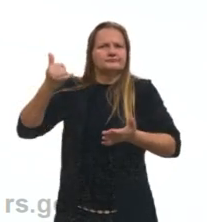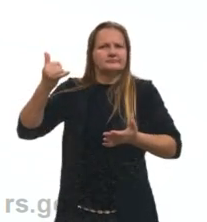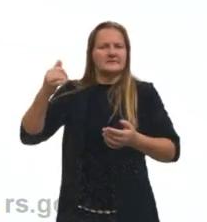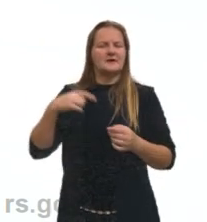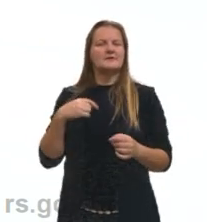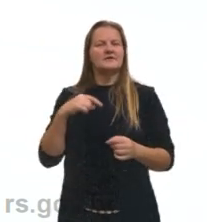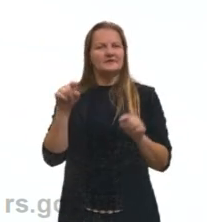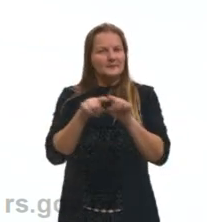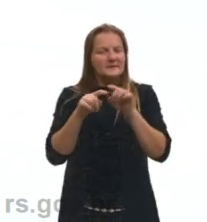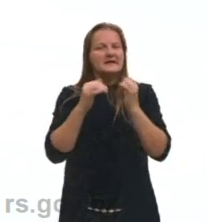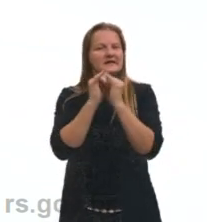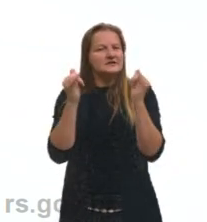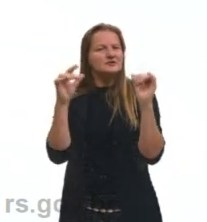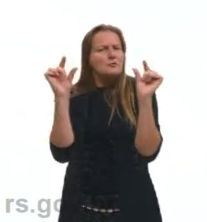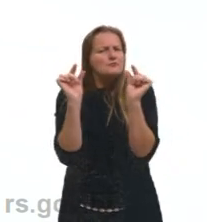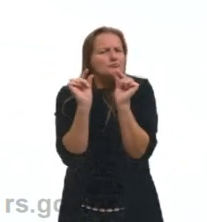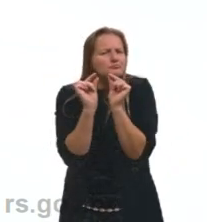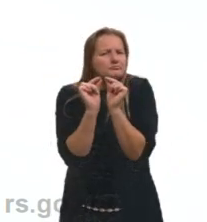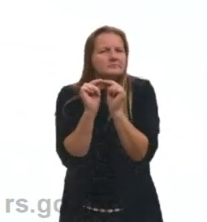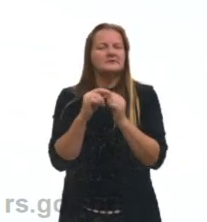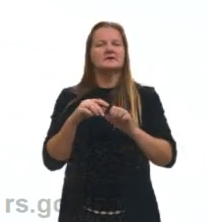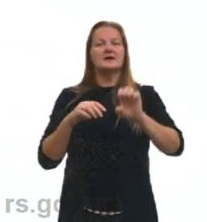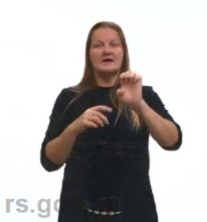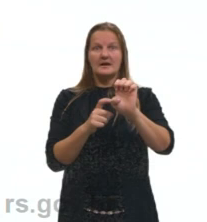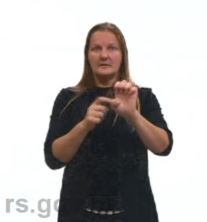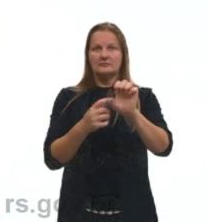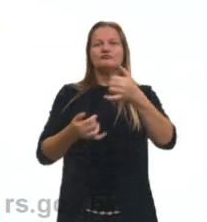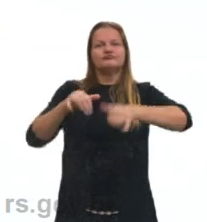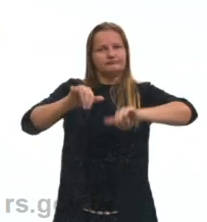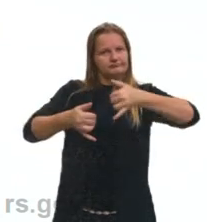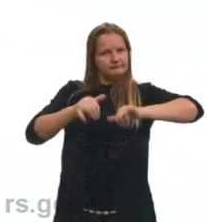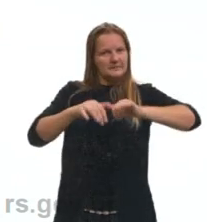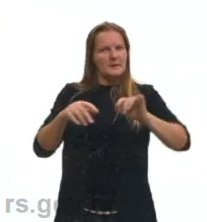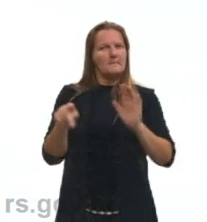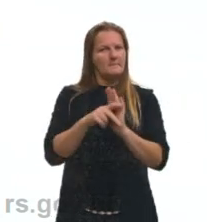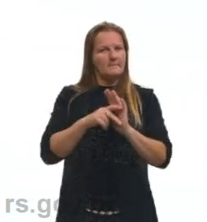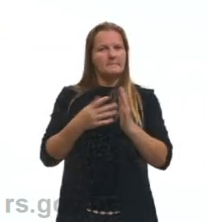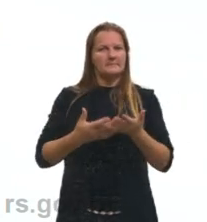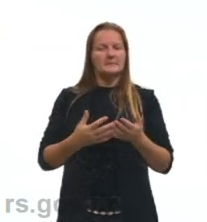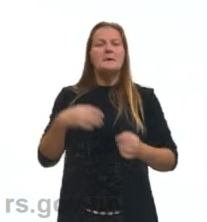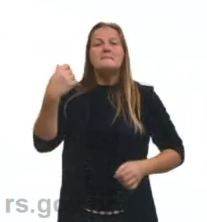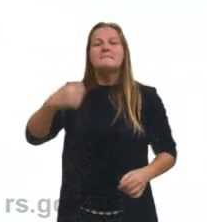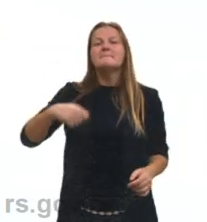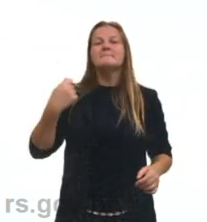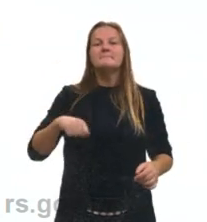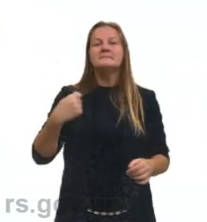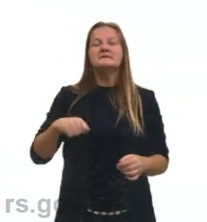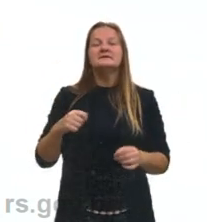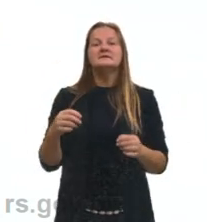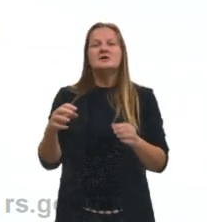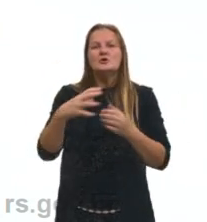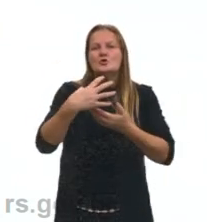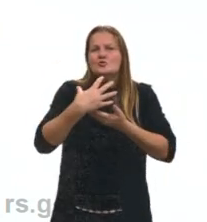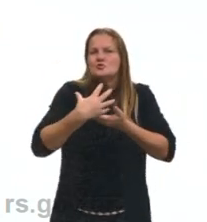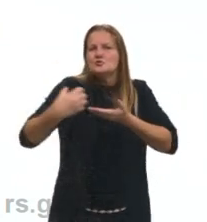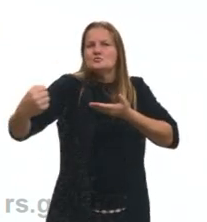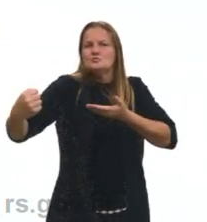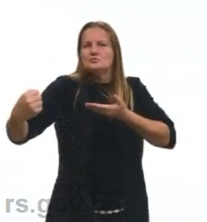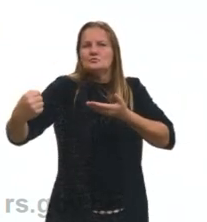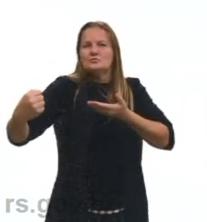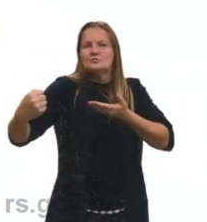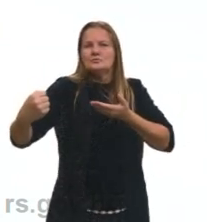que a energia mínima necessária de uma de um elemento químico que tem que ele precisa para retirar